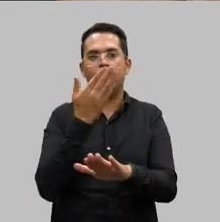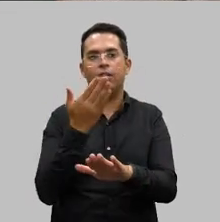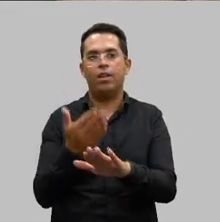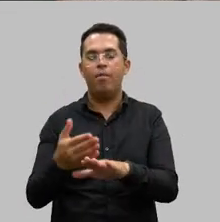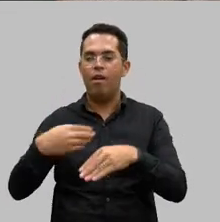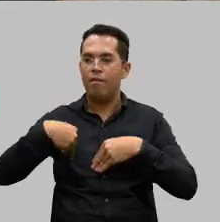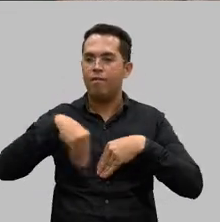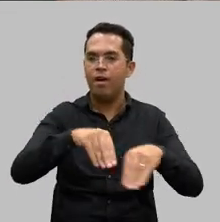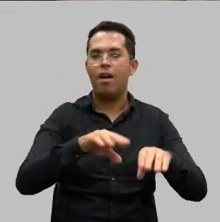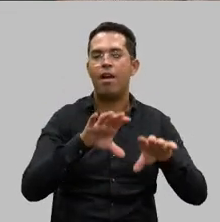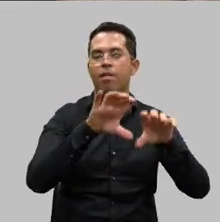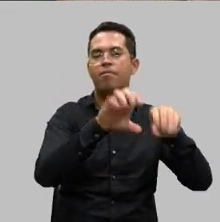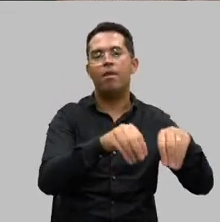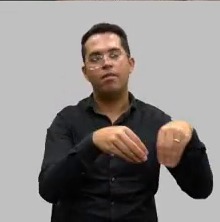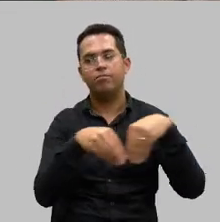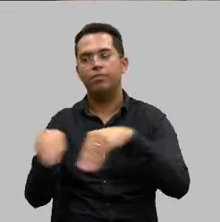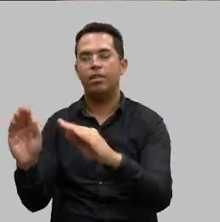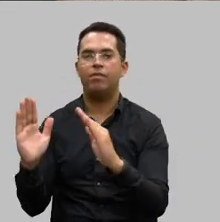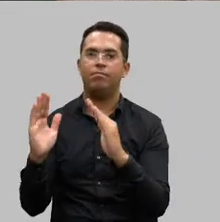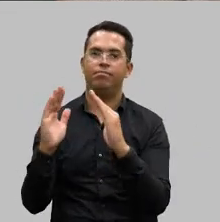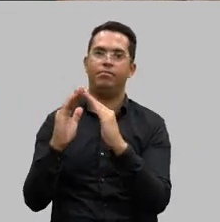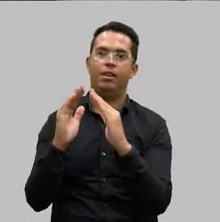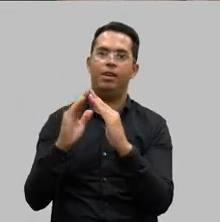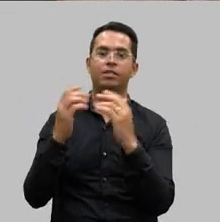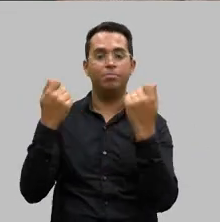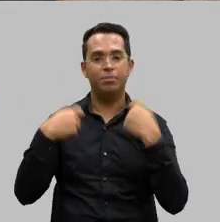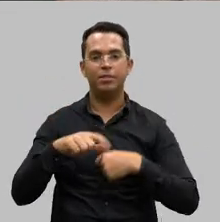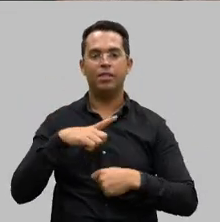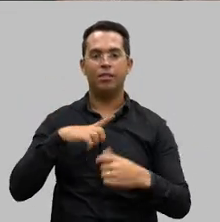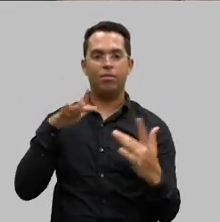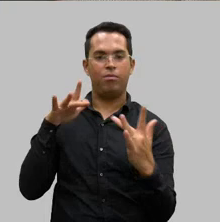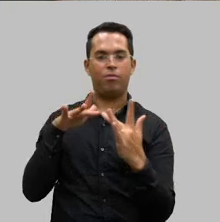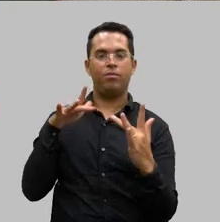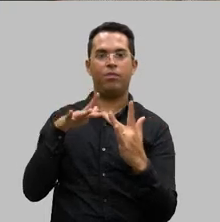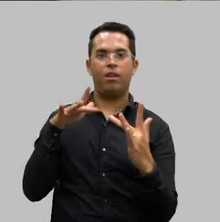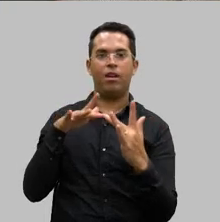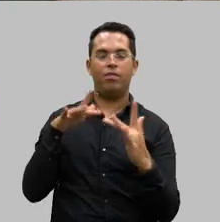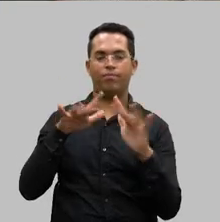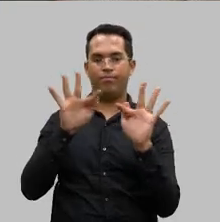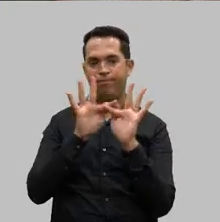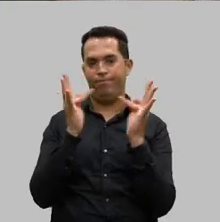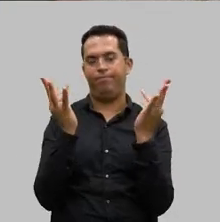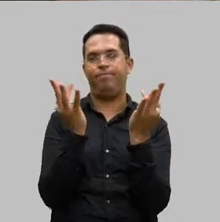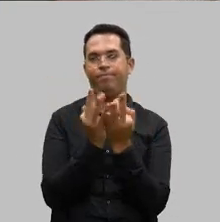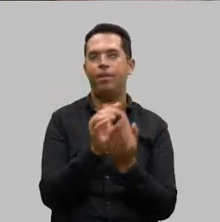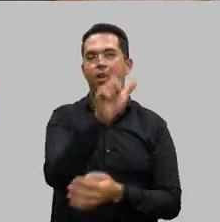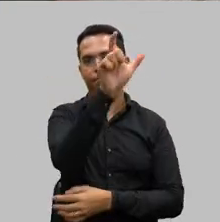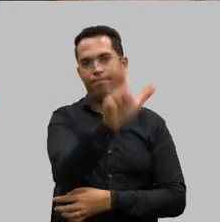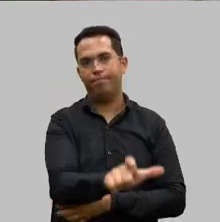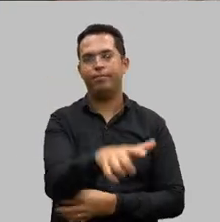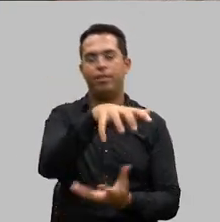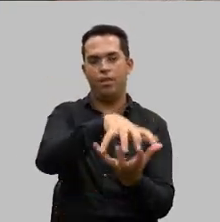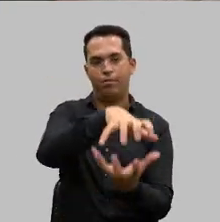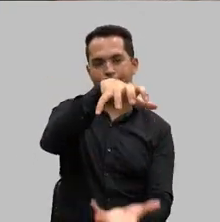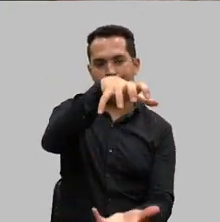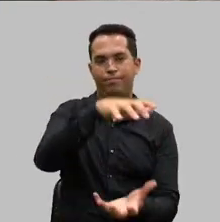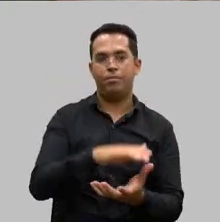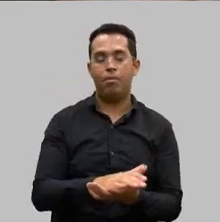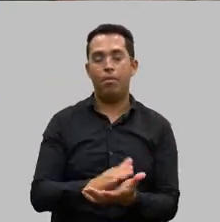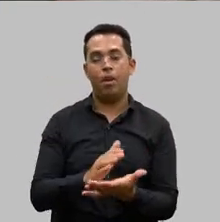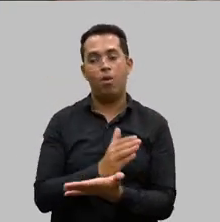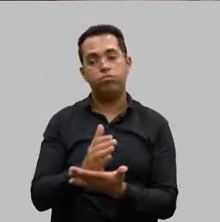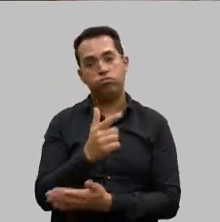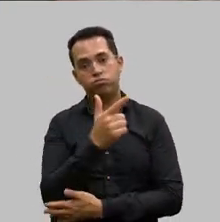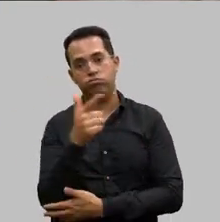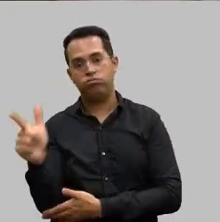e alguns casos quando quando o idoso a família não tem condição de ficar